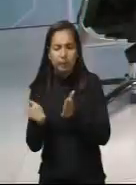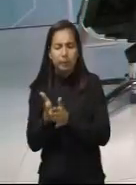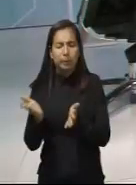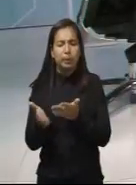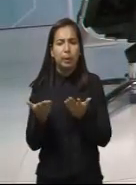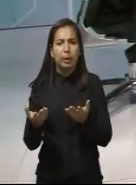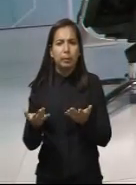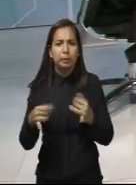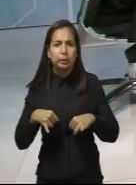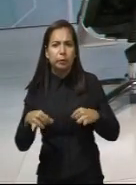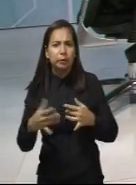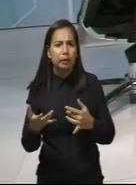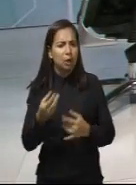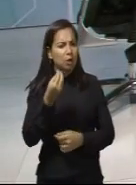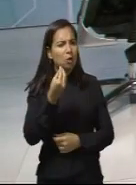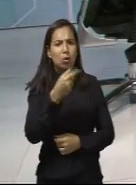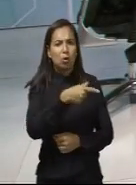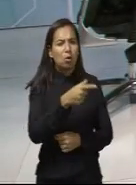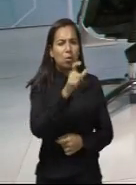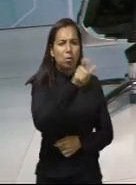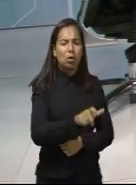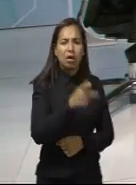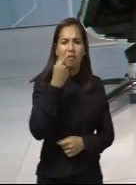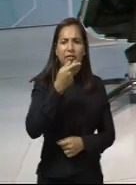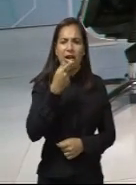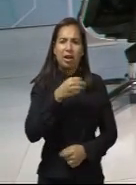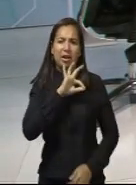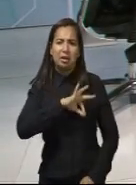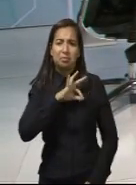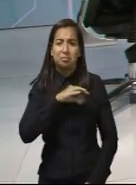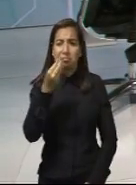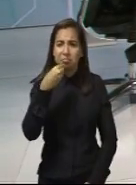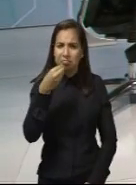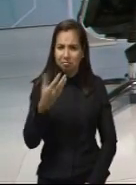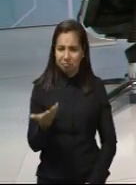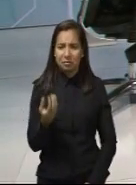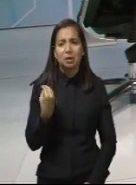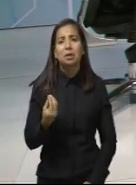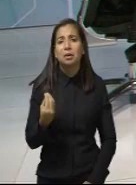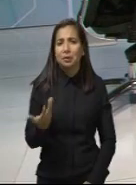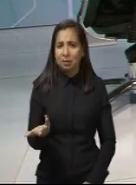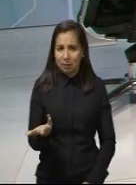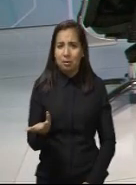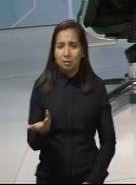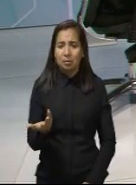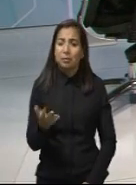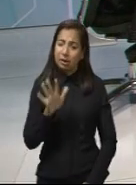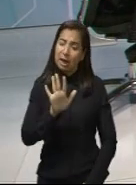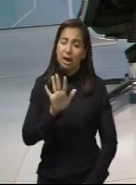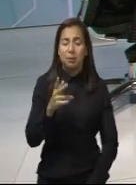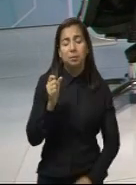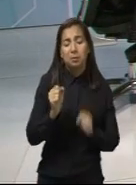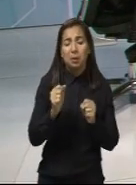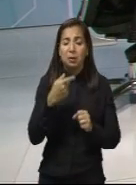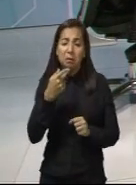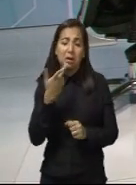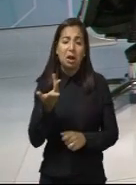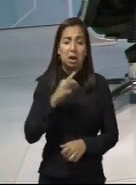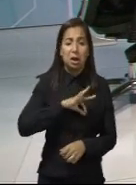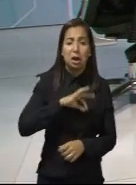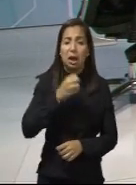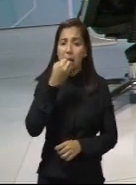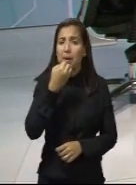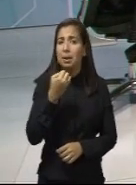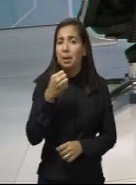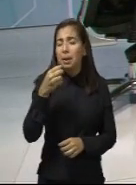Mas eu acho que a questão não é bem aí, tá certo? Pode até dizer que ganha pouco, isso é uma questão de valoração, porque você olha assim